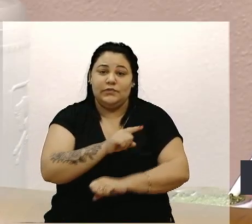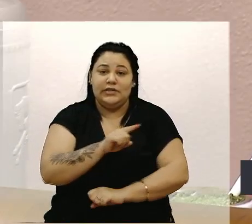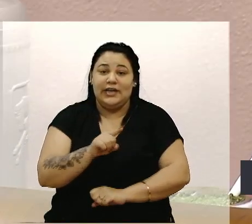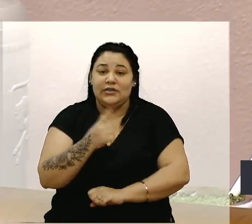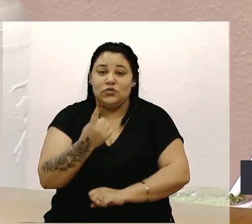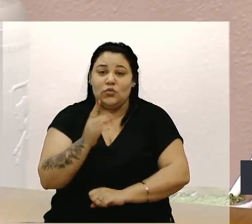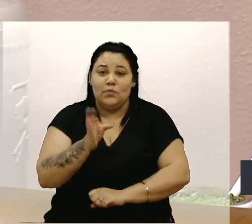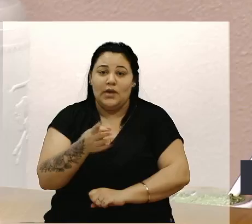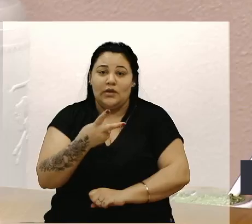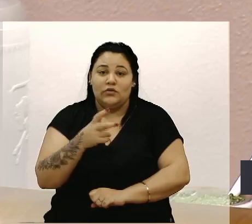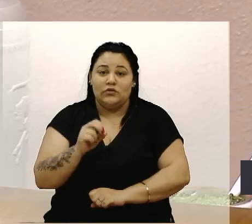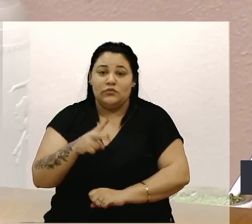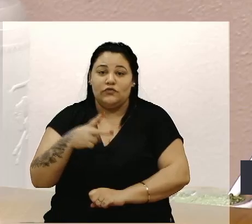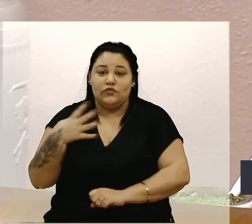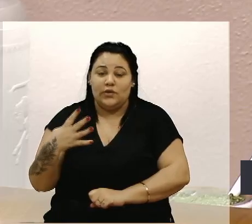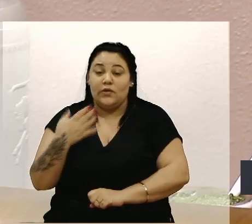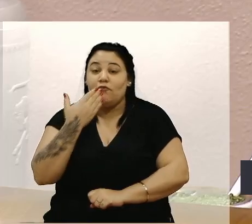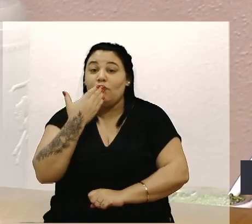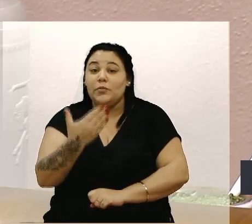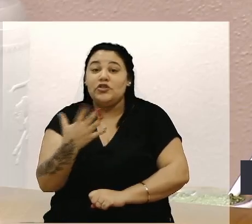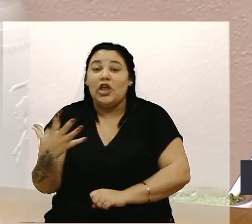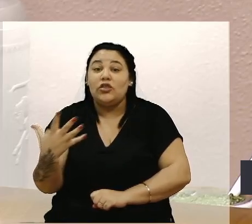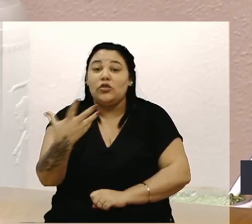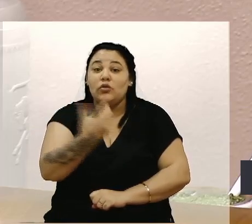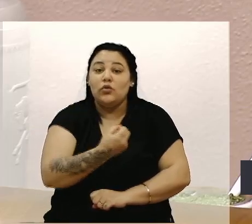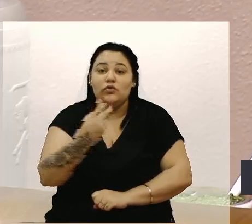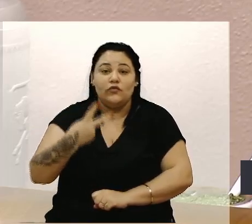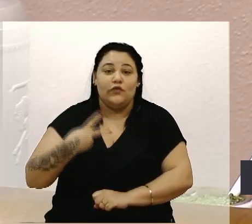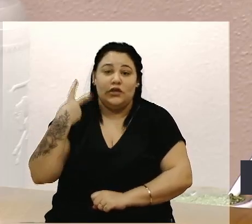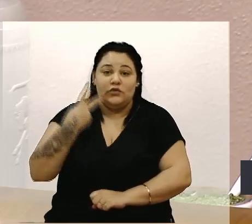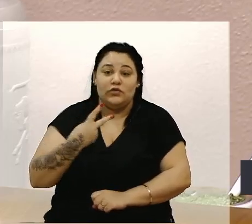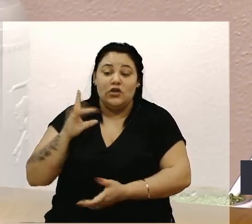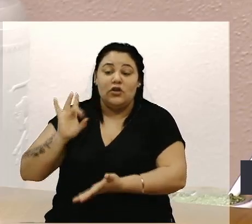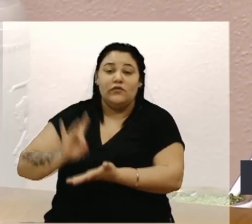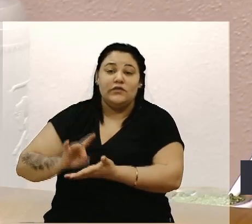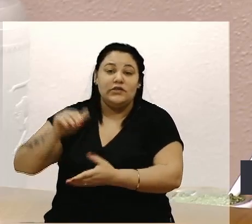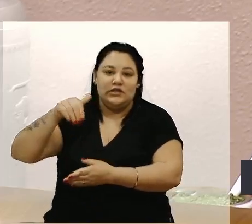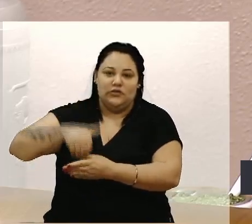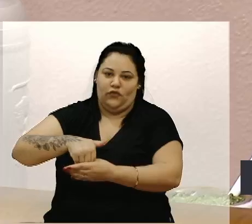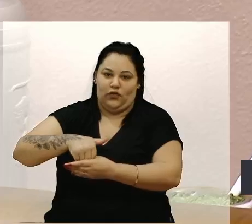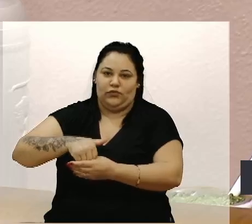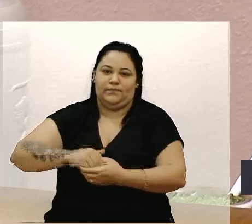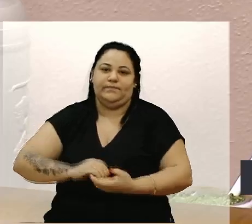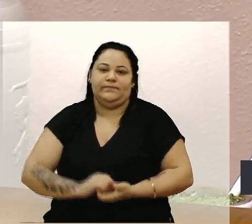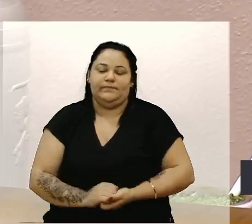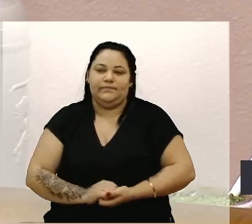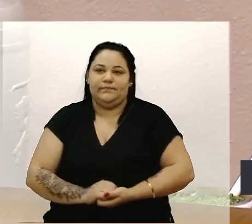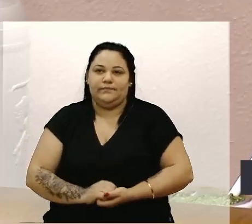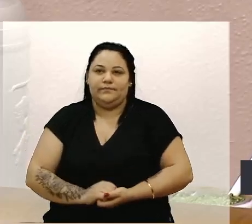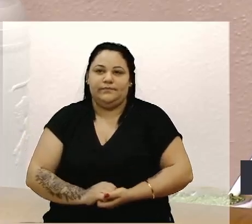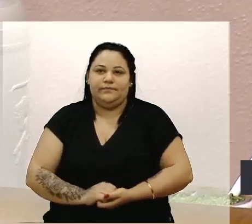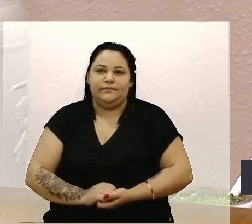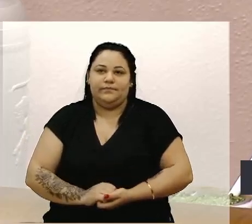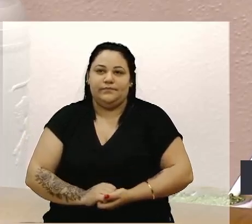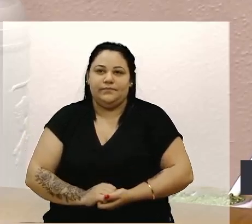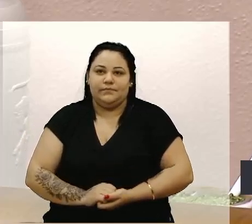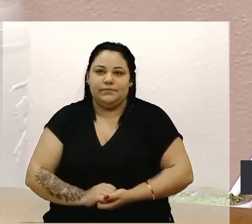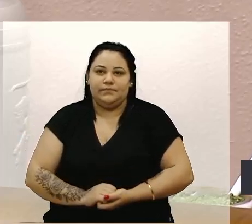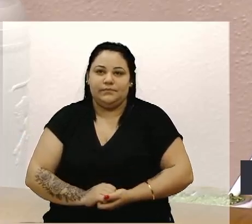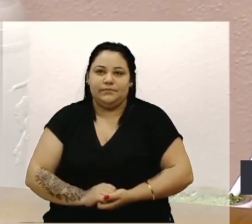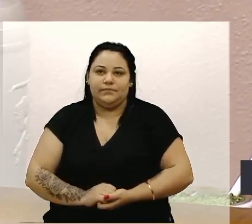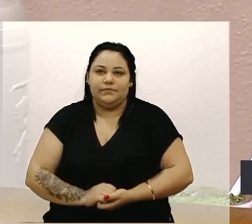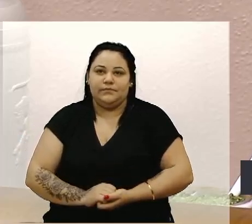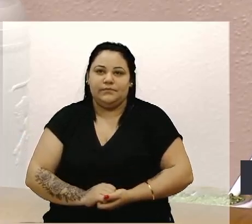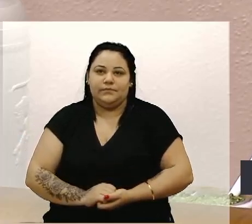SB-1/2024. Solicito às vereadoras e vereadores que registrem os seus votos. Voto sim, senhora presidente.